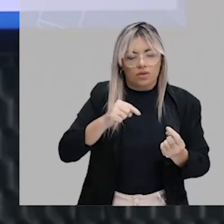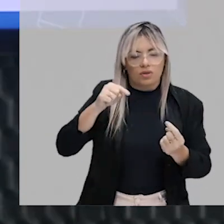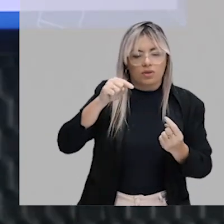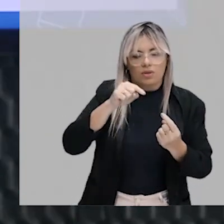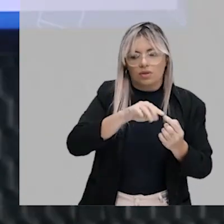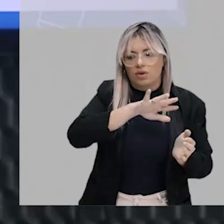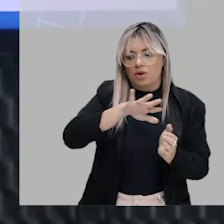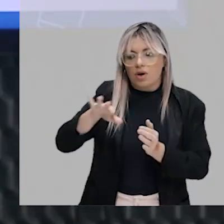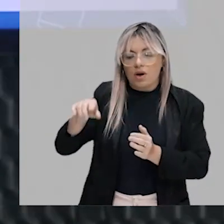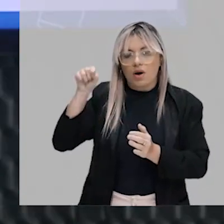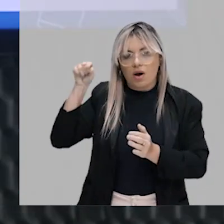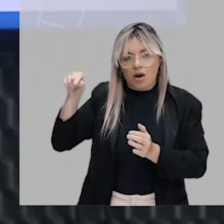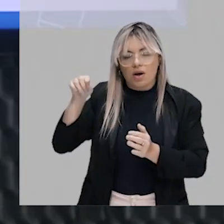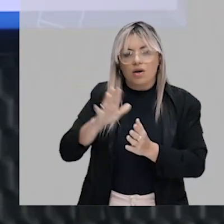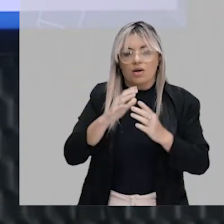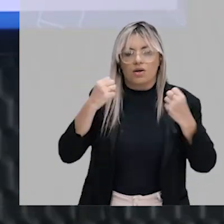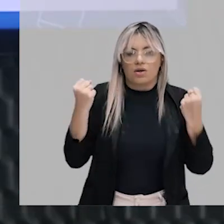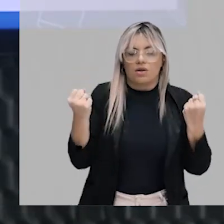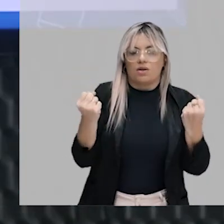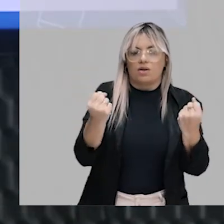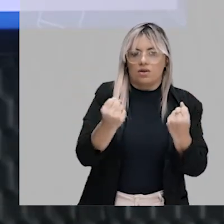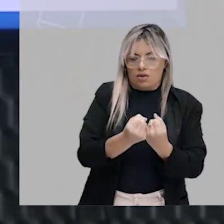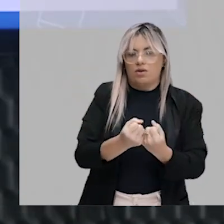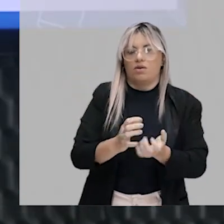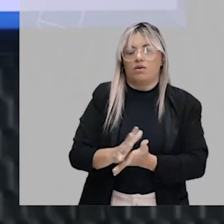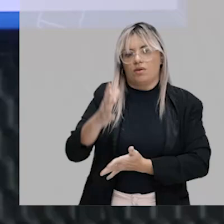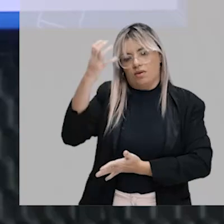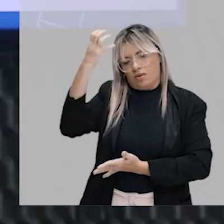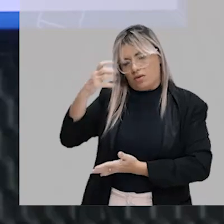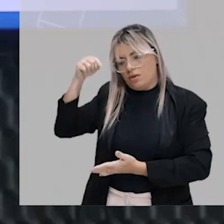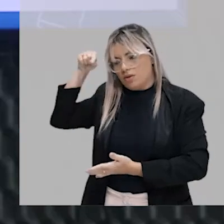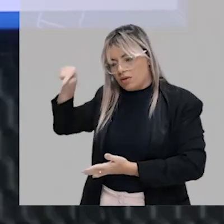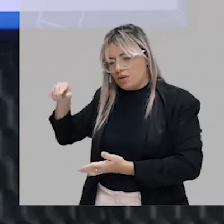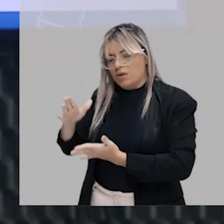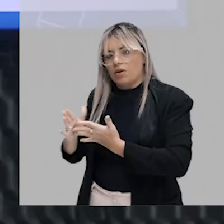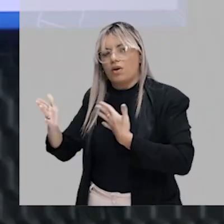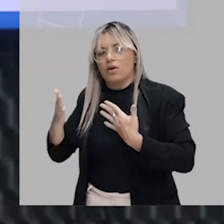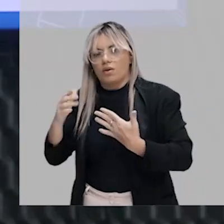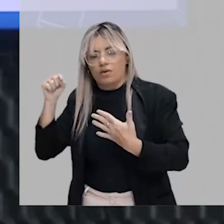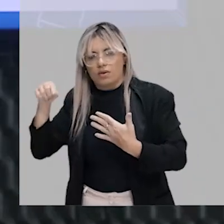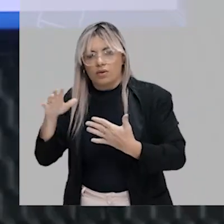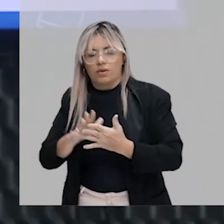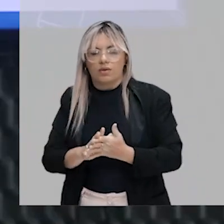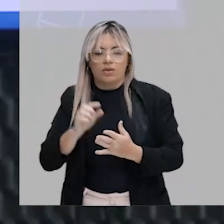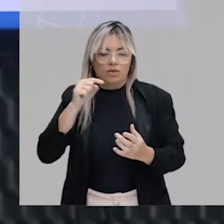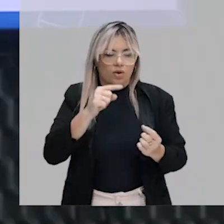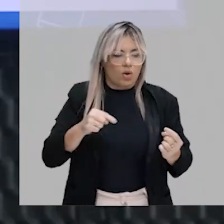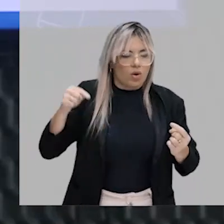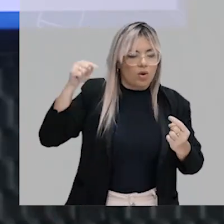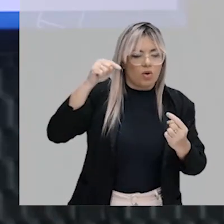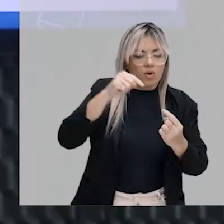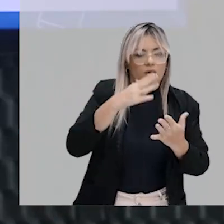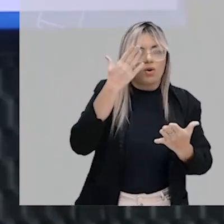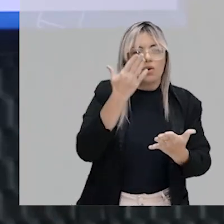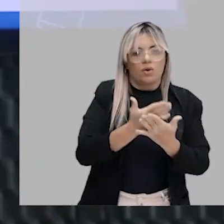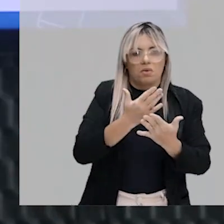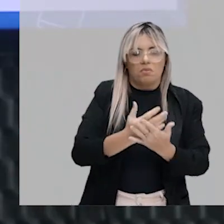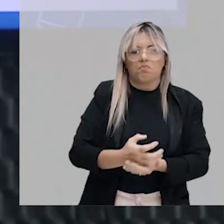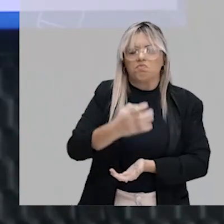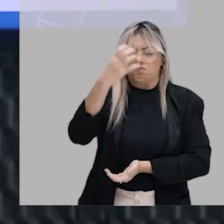as questões sociais. Da mesma maneira que a física, a química e a biologia estudavam a natureza, essa nova ciência da